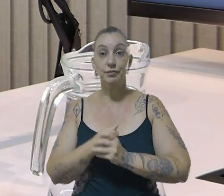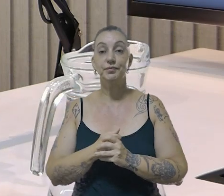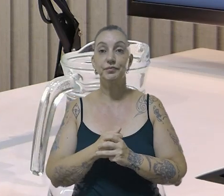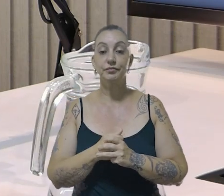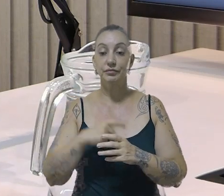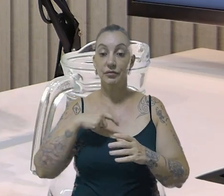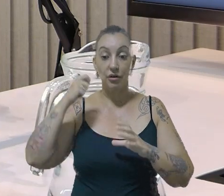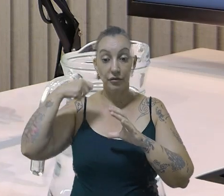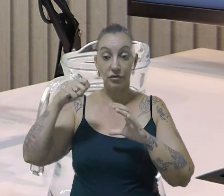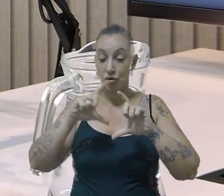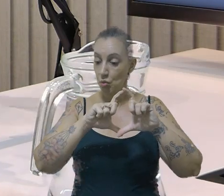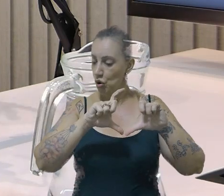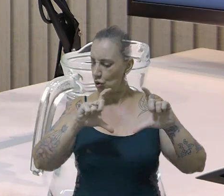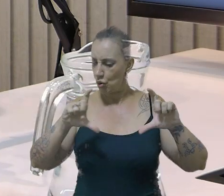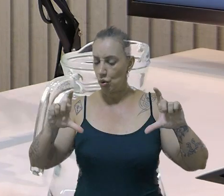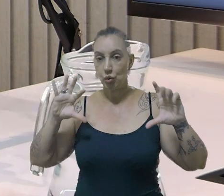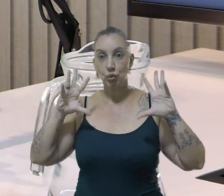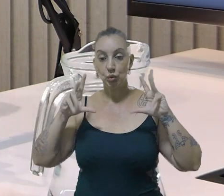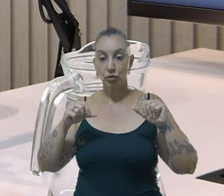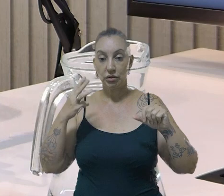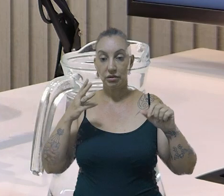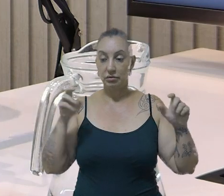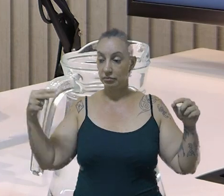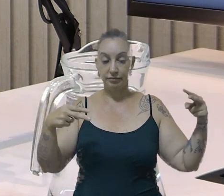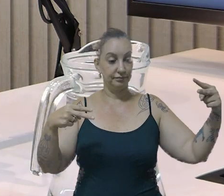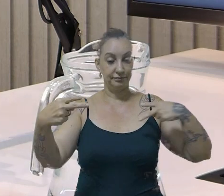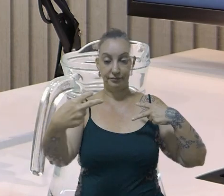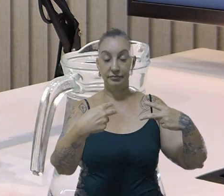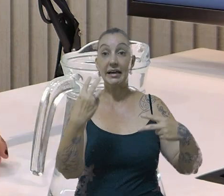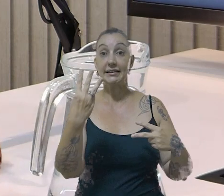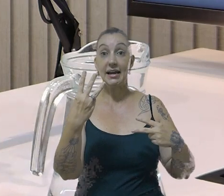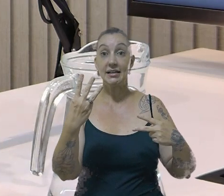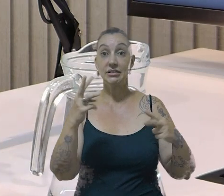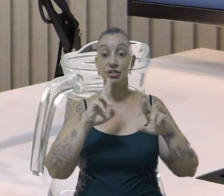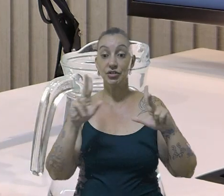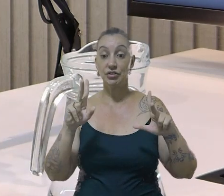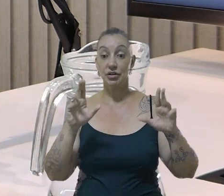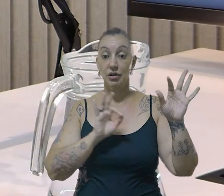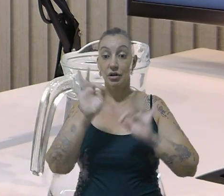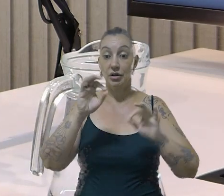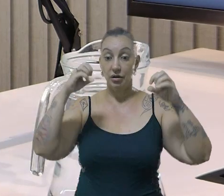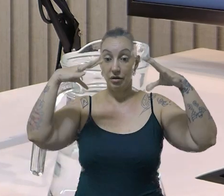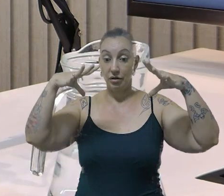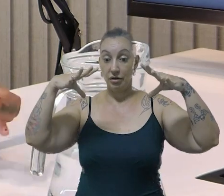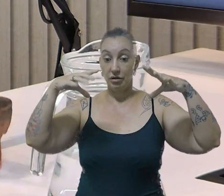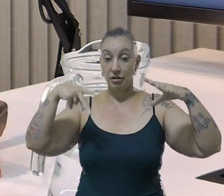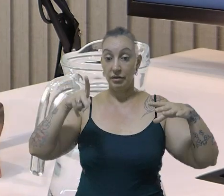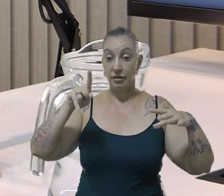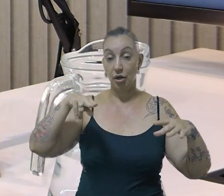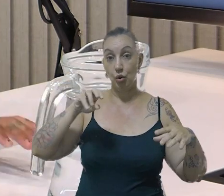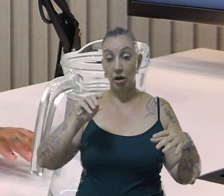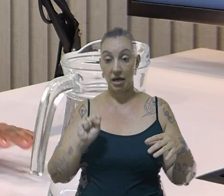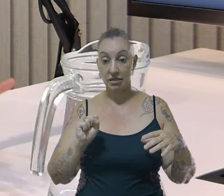tinha o vídeo da obra inteira em três ângulos diferentes Nossa e eu programei a luz eh com o Nícolas do meu lado assim a